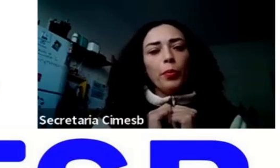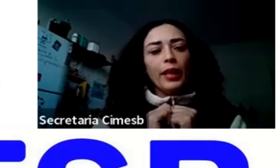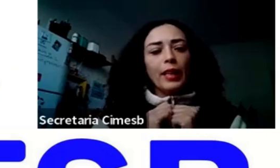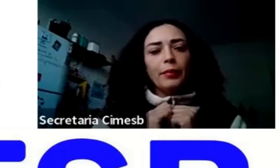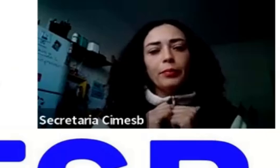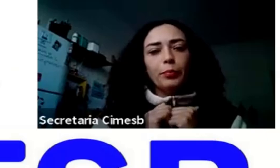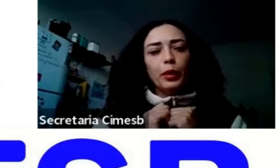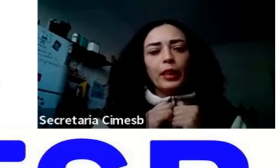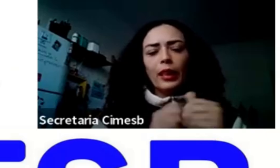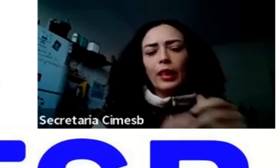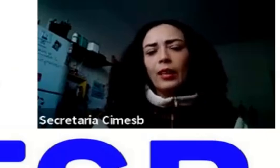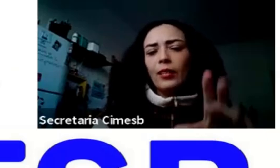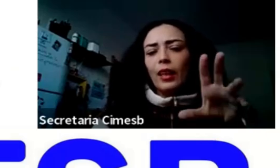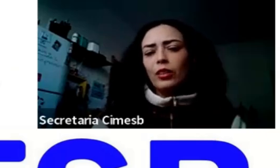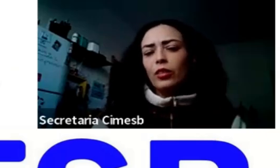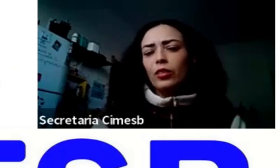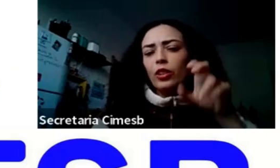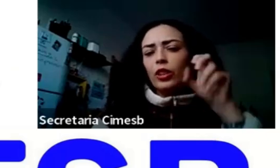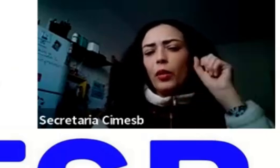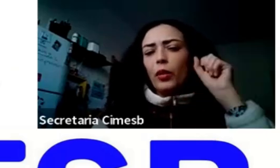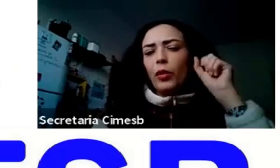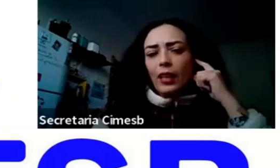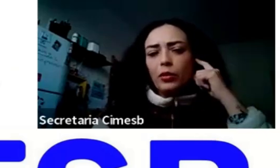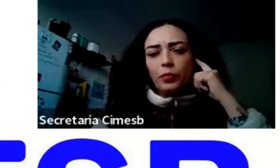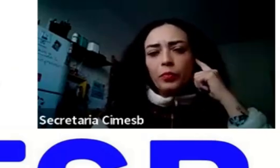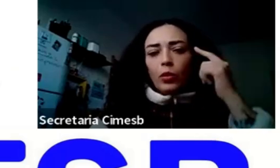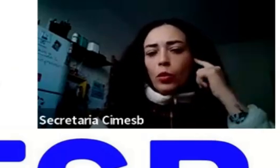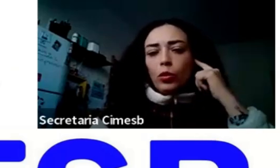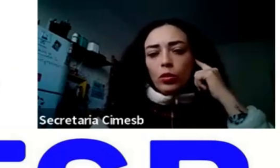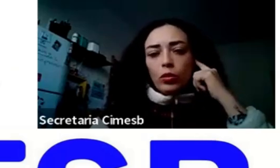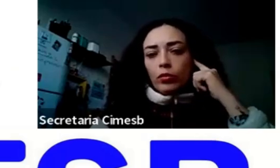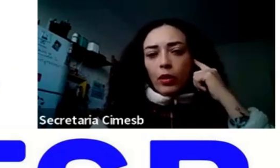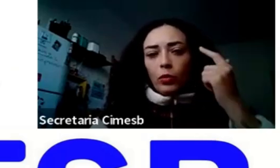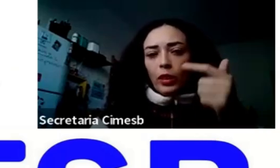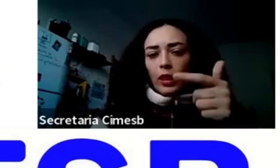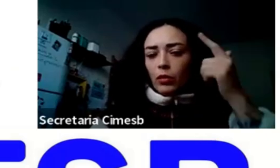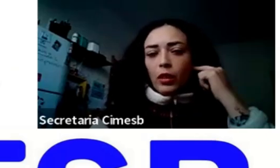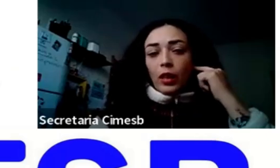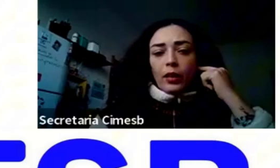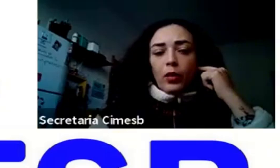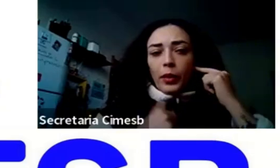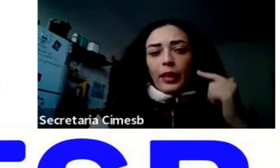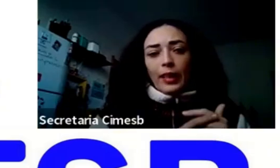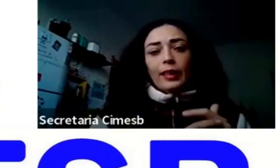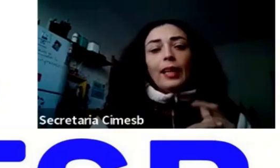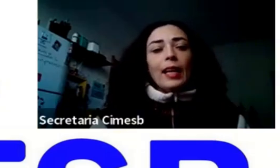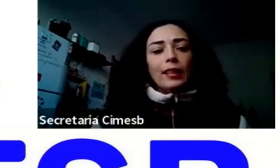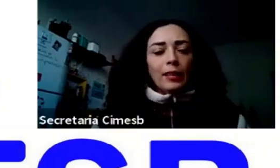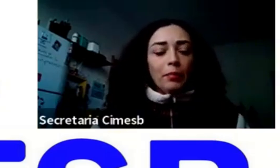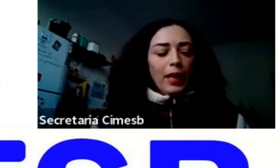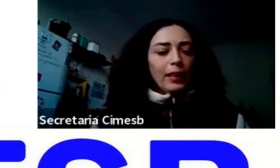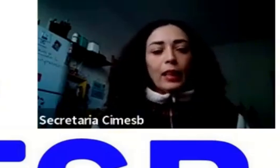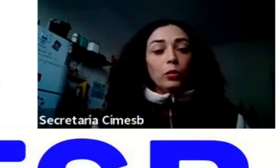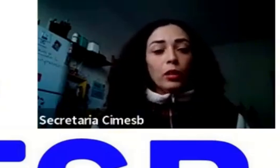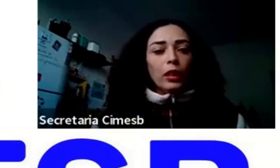conseguir compreender, porque acredito que tinha um atraso, ele não estava conseguindo compreender. Tem